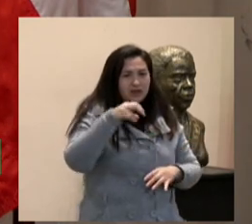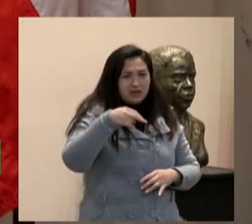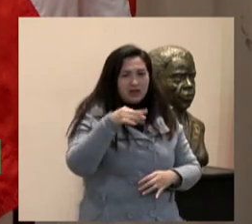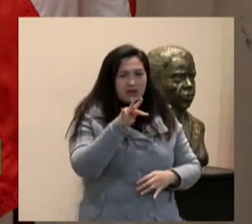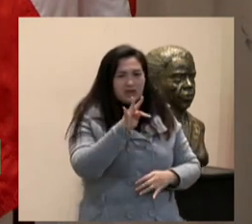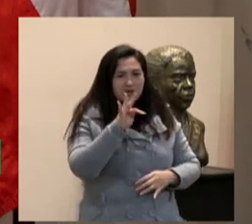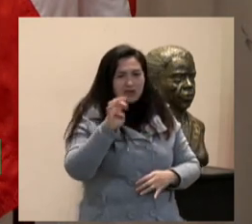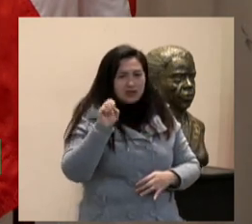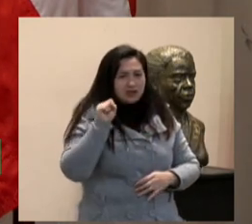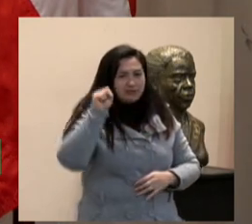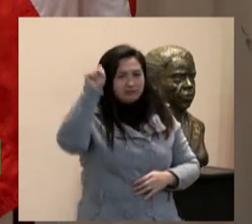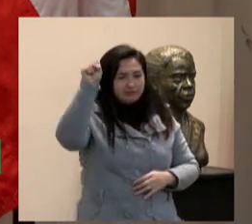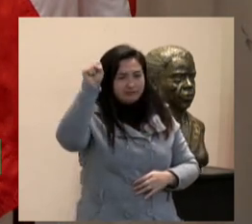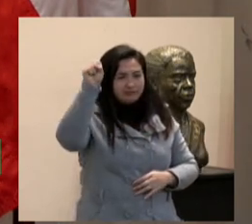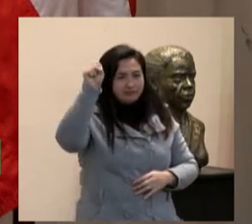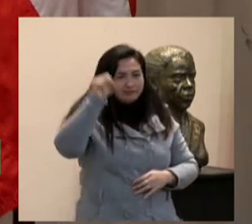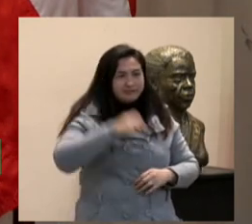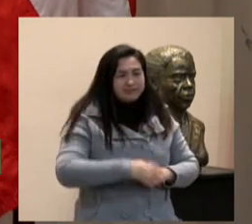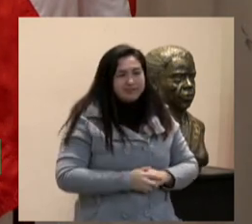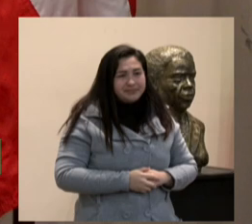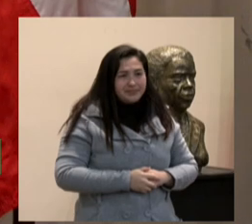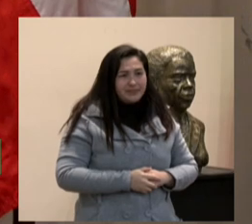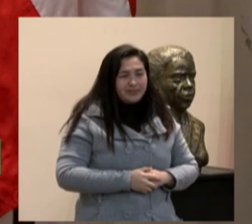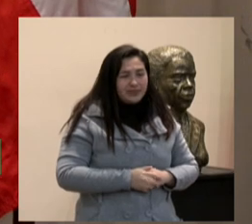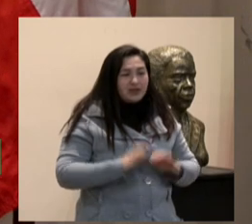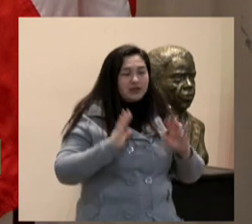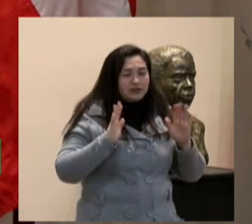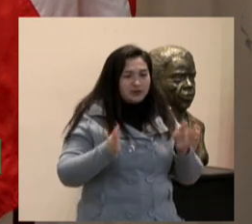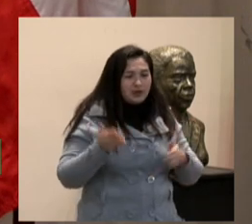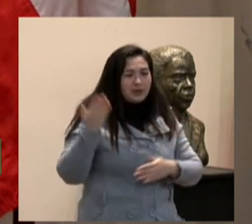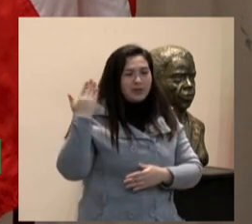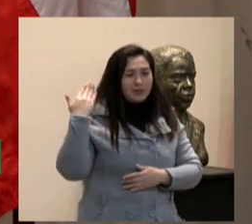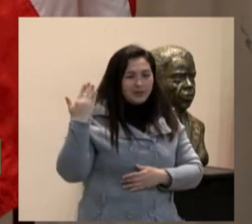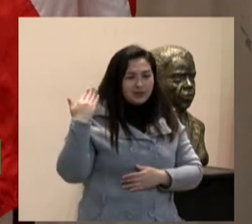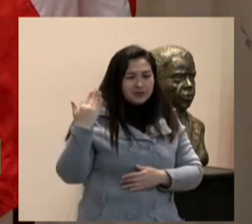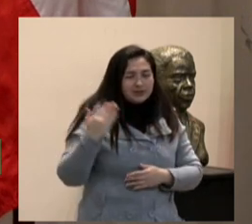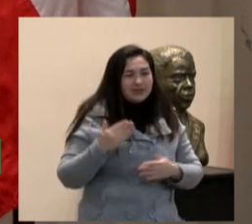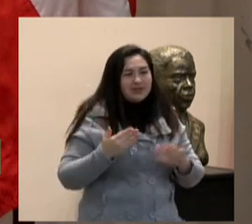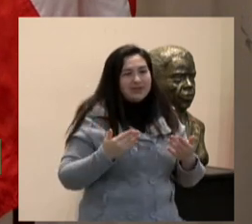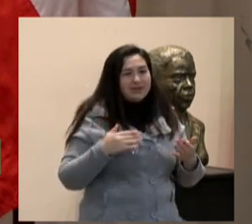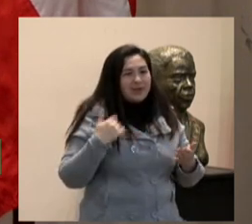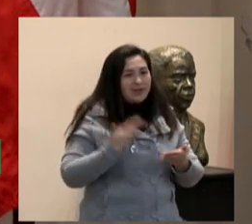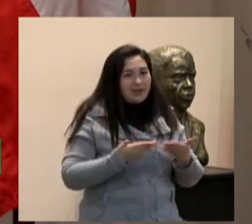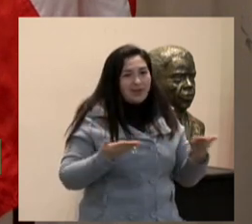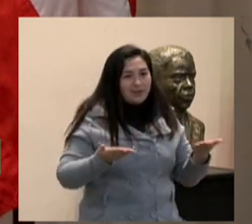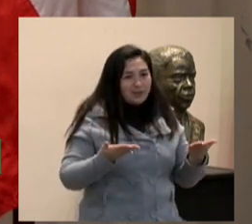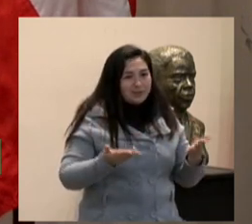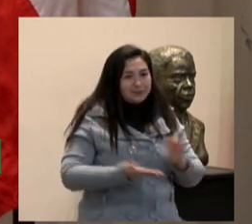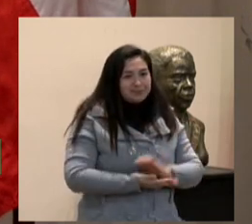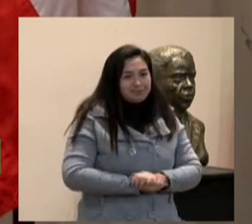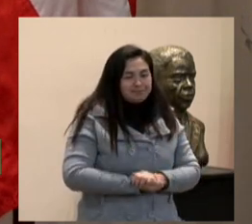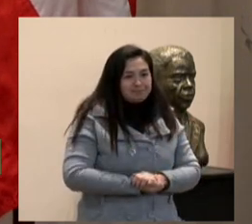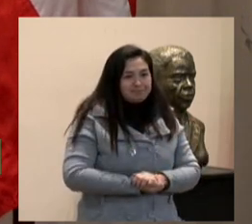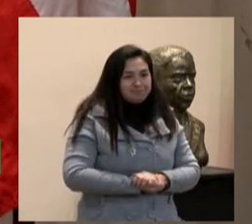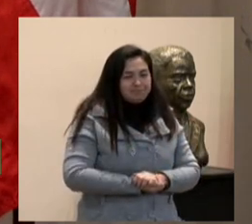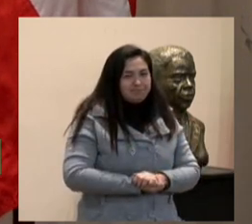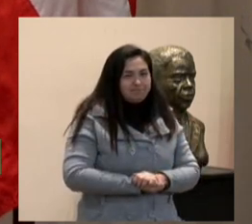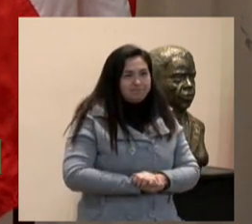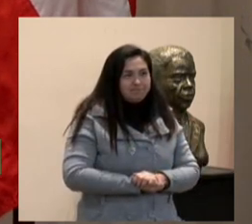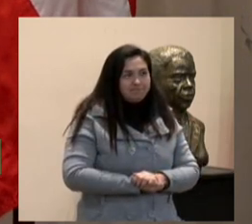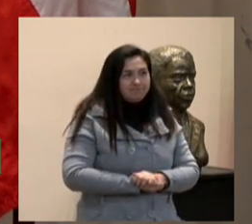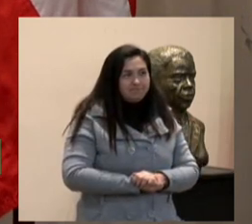né? Um tempo em que a gente lutava já tanto quanto hoje, né? Bom,